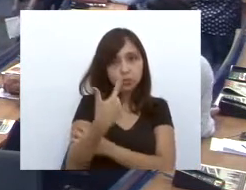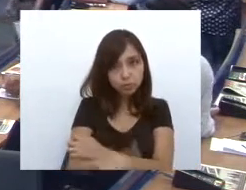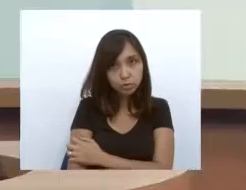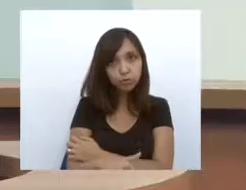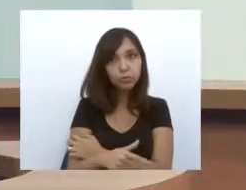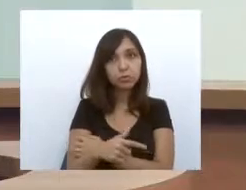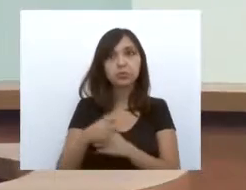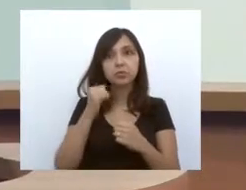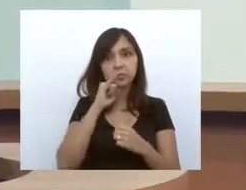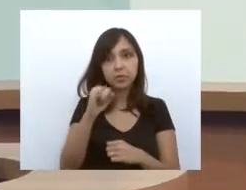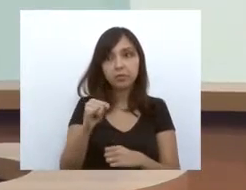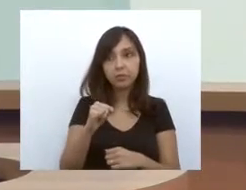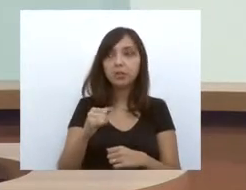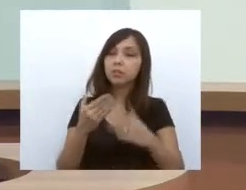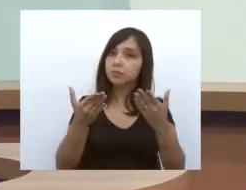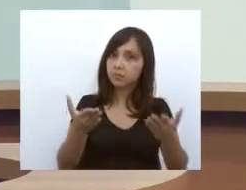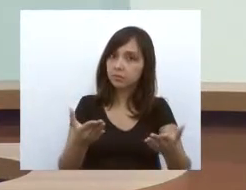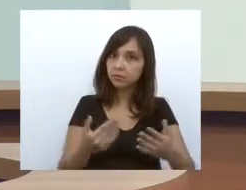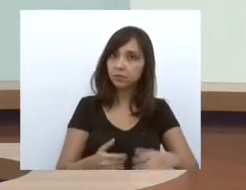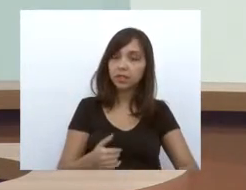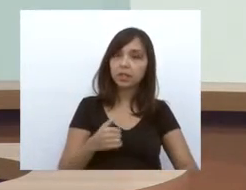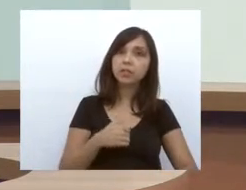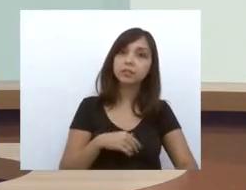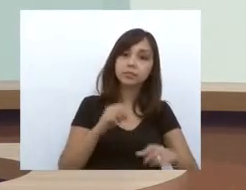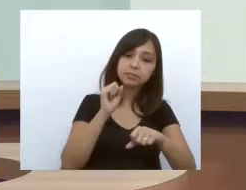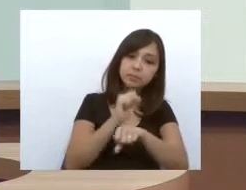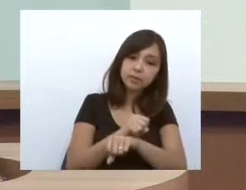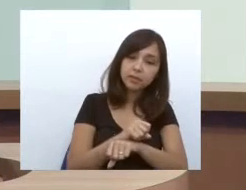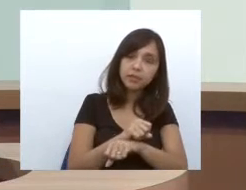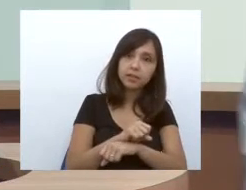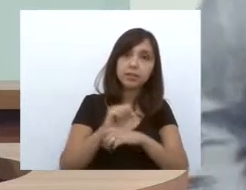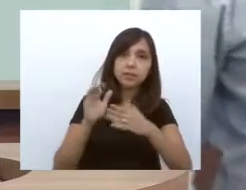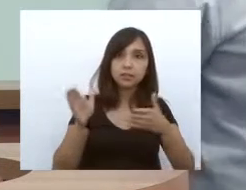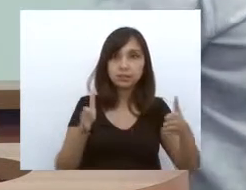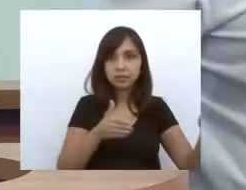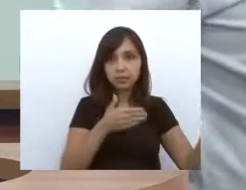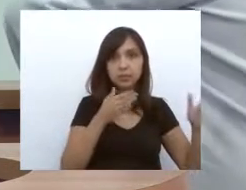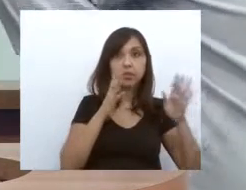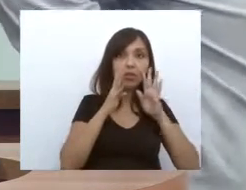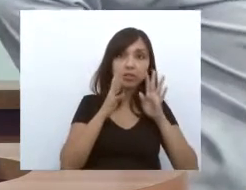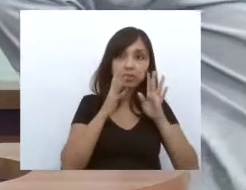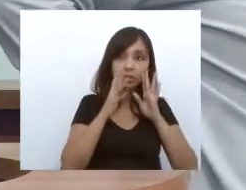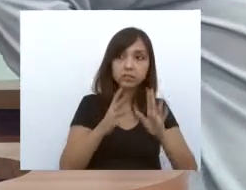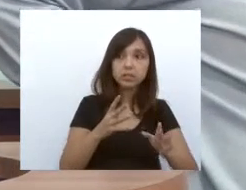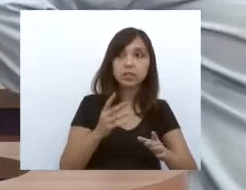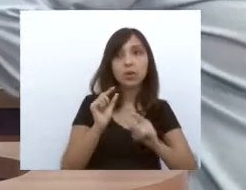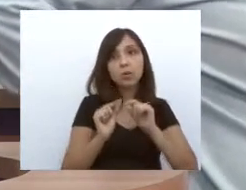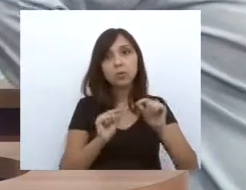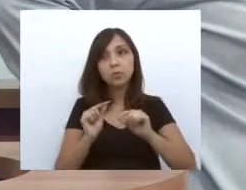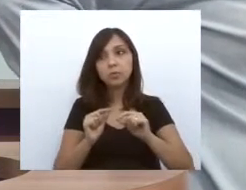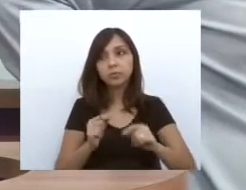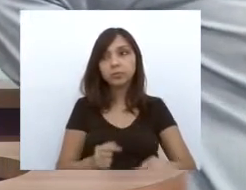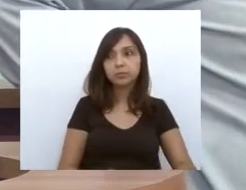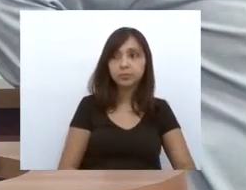mesma tecla. Se Vossa Excelência vai suspender a sessão para nós ouvirmos a POSP.